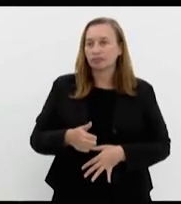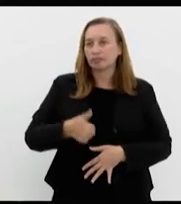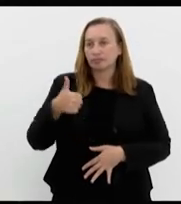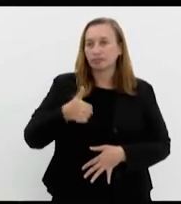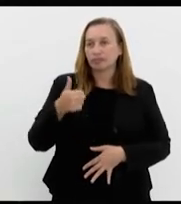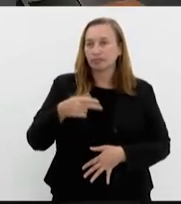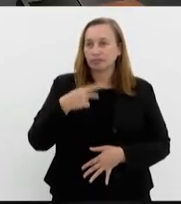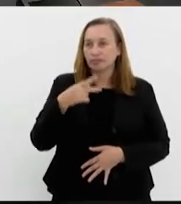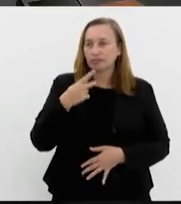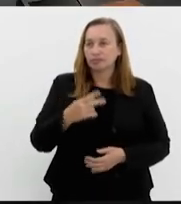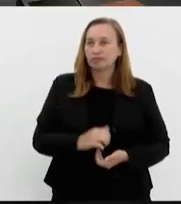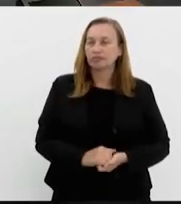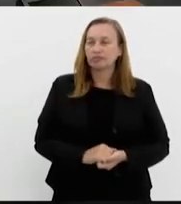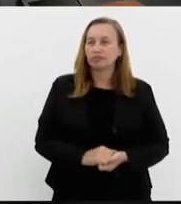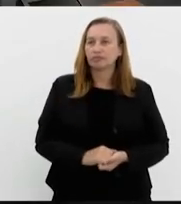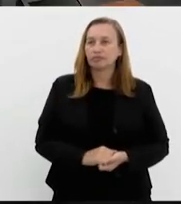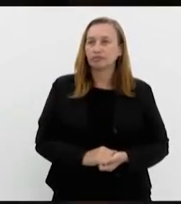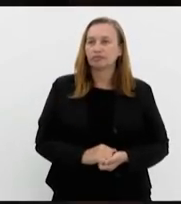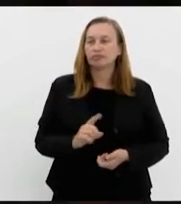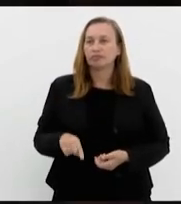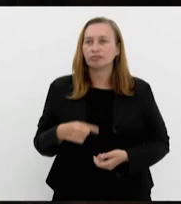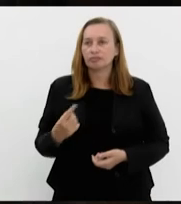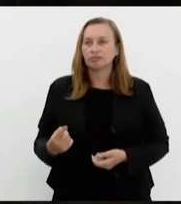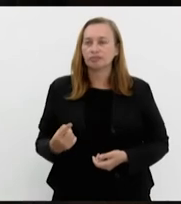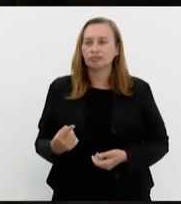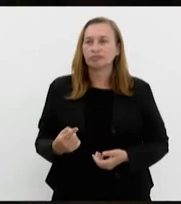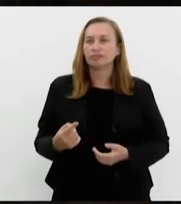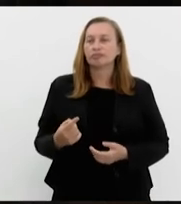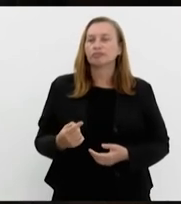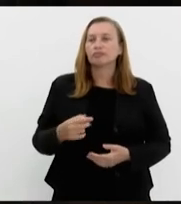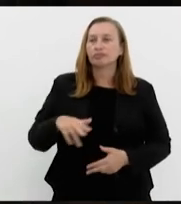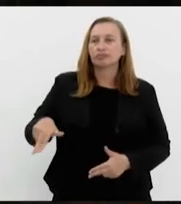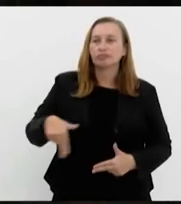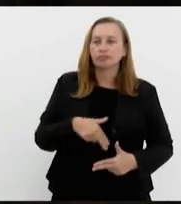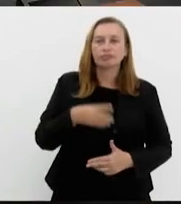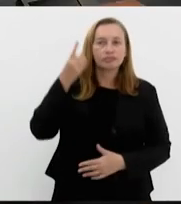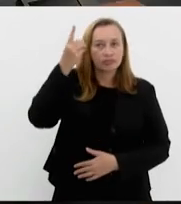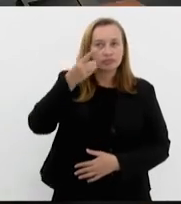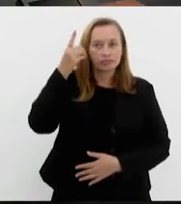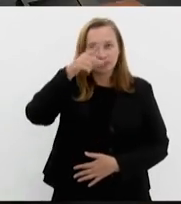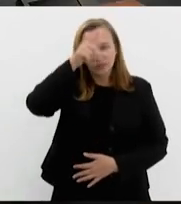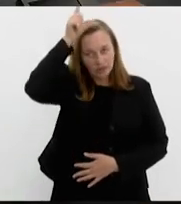falar. Obrigada, deputada. Próximo orador inscrito, deputado Luiz Paulo.